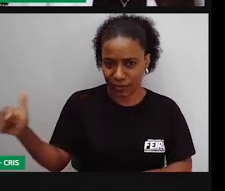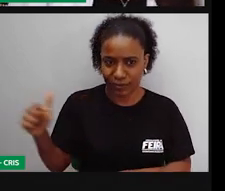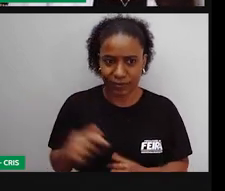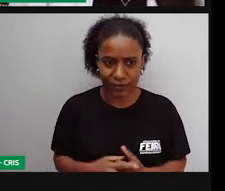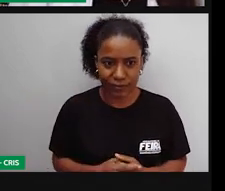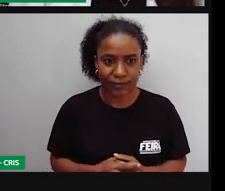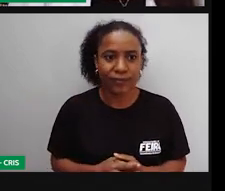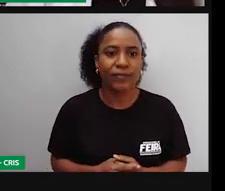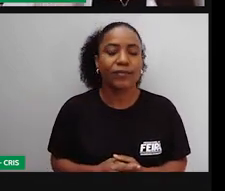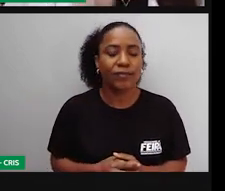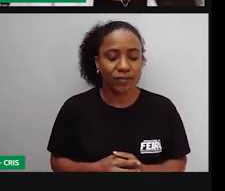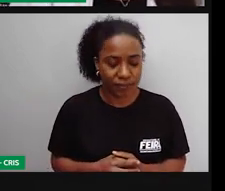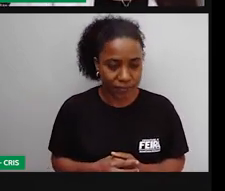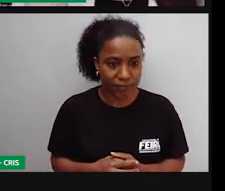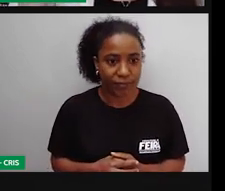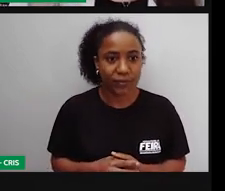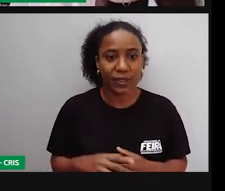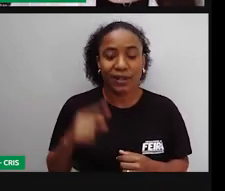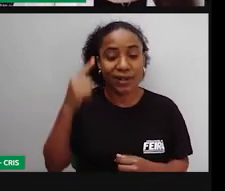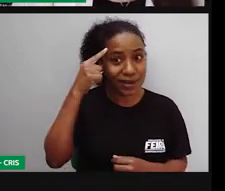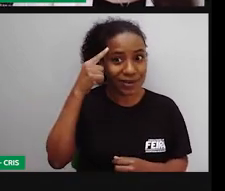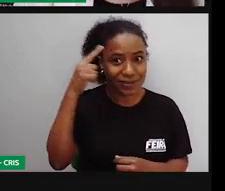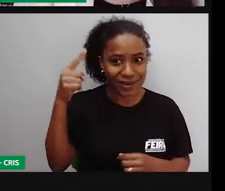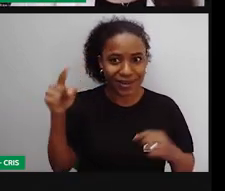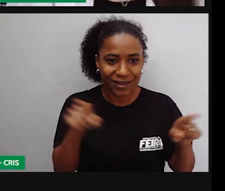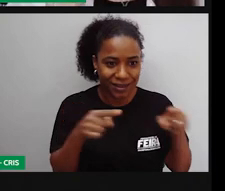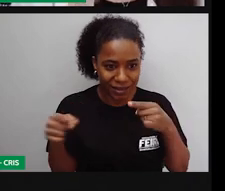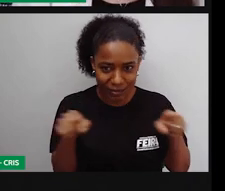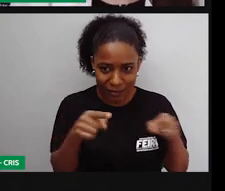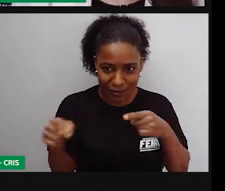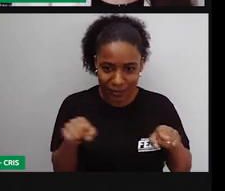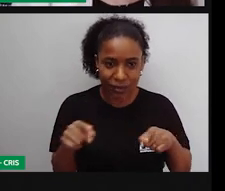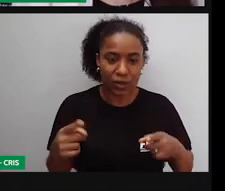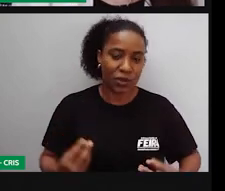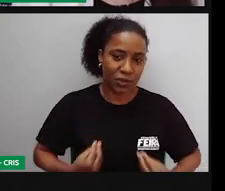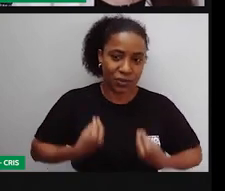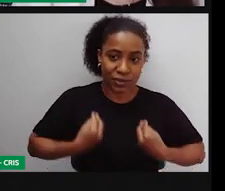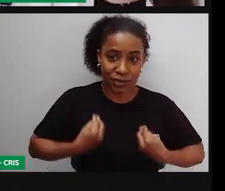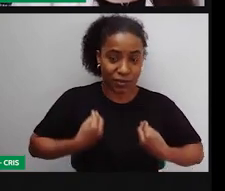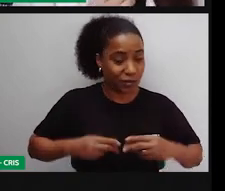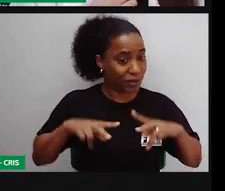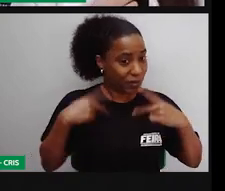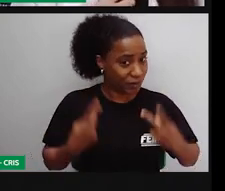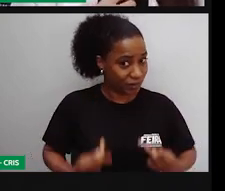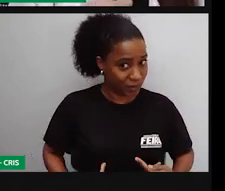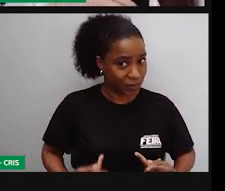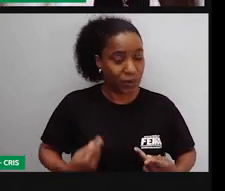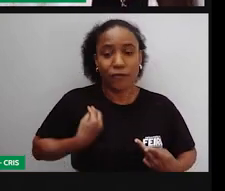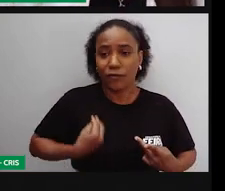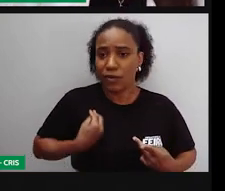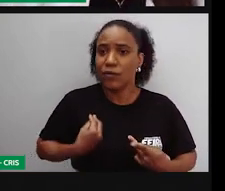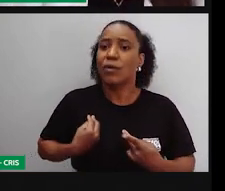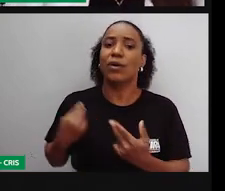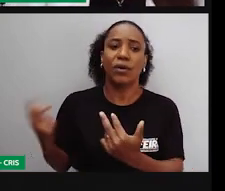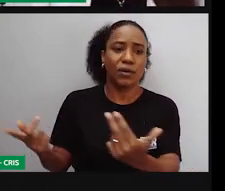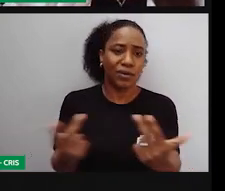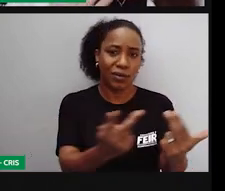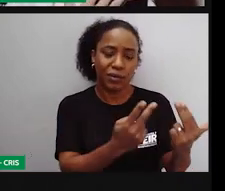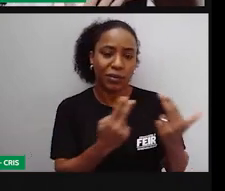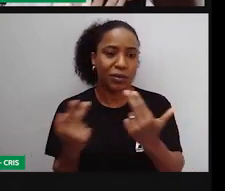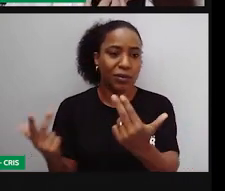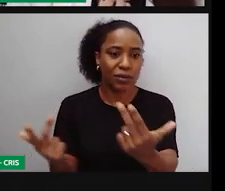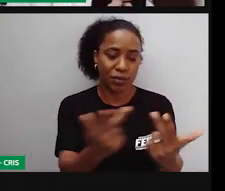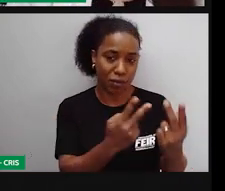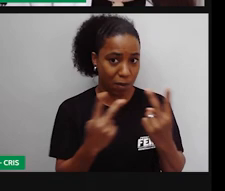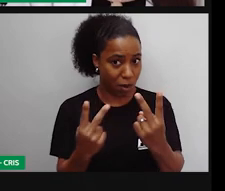me despeço de vocês, lembrando da música de Roberto Carlos, que o ser humano é um ser vivo como outros, mas que